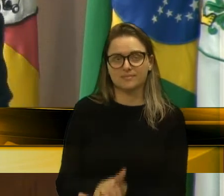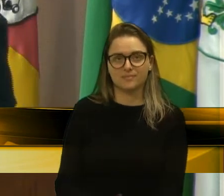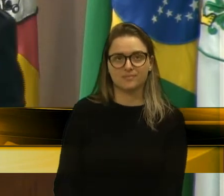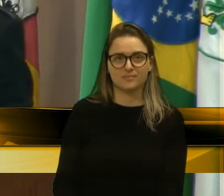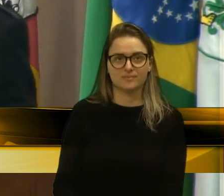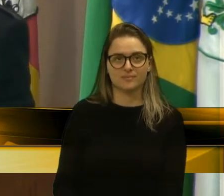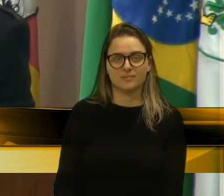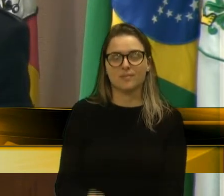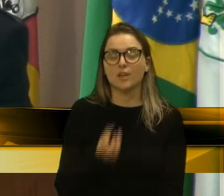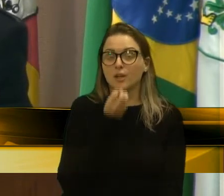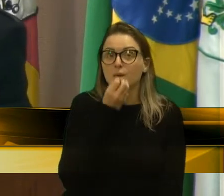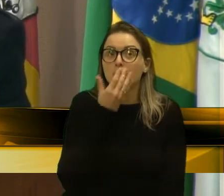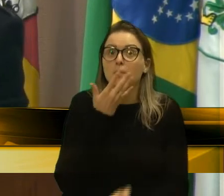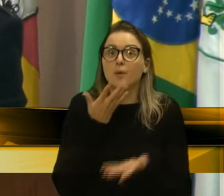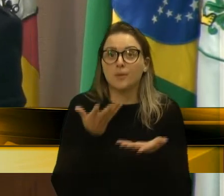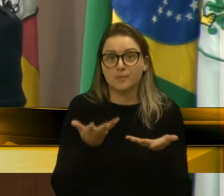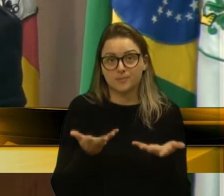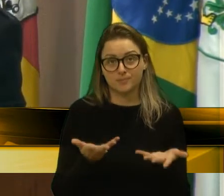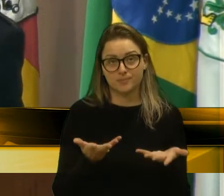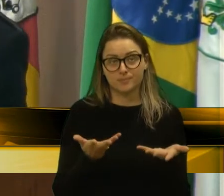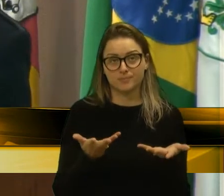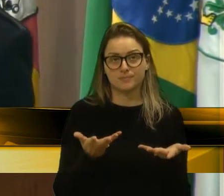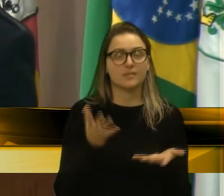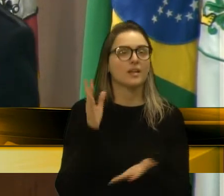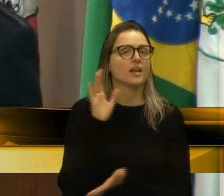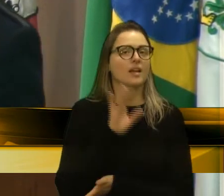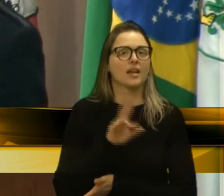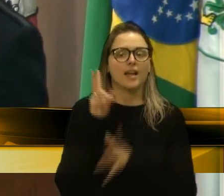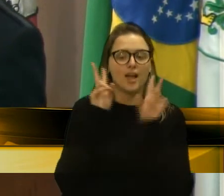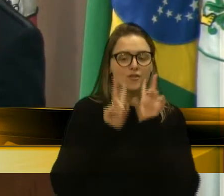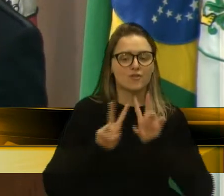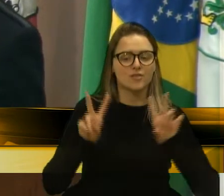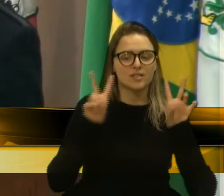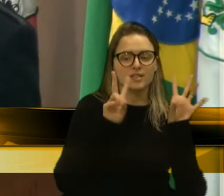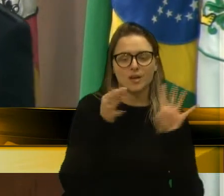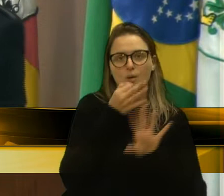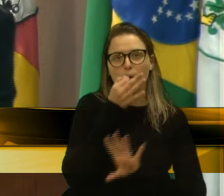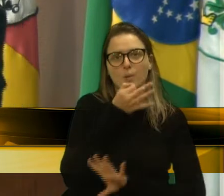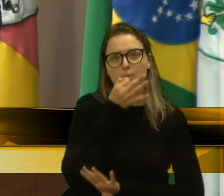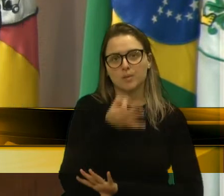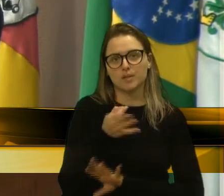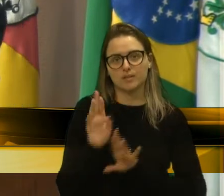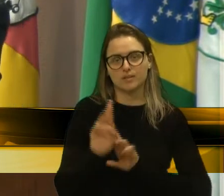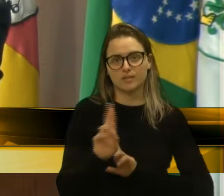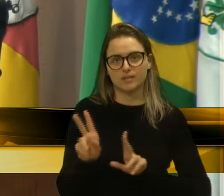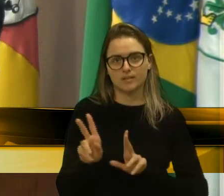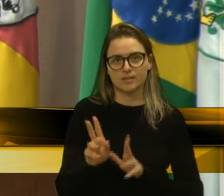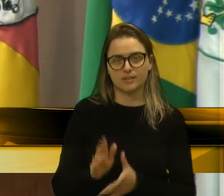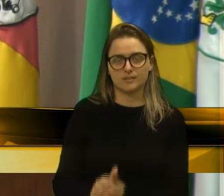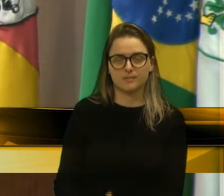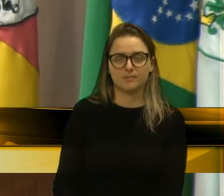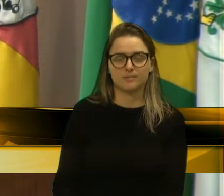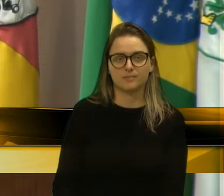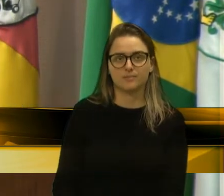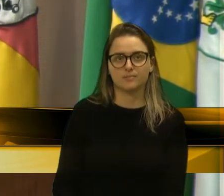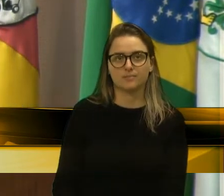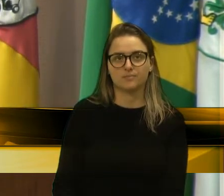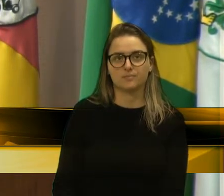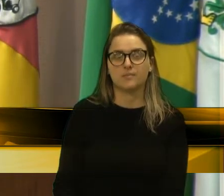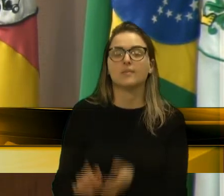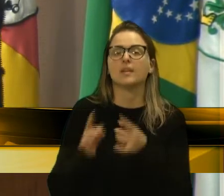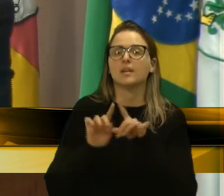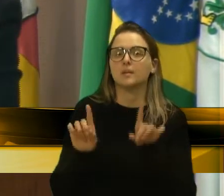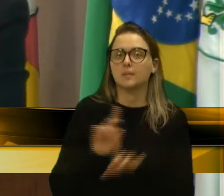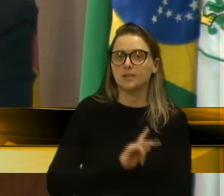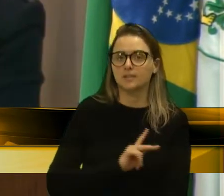Bom, são óticas diferentes, pontos de vista diferentes. Mas, senhor presidente,